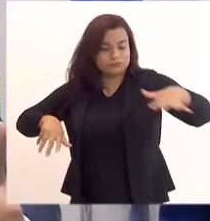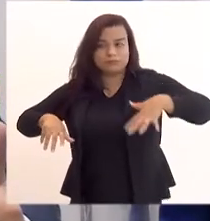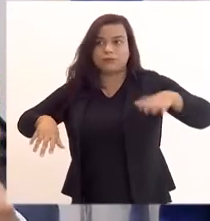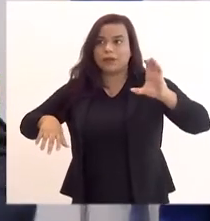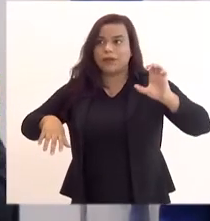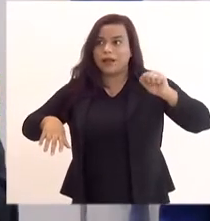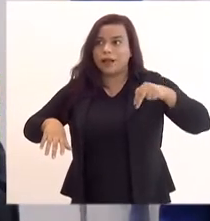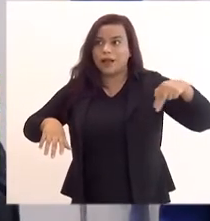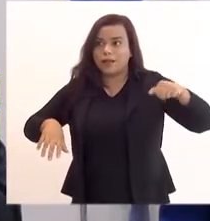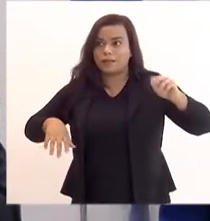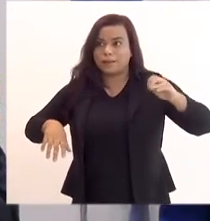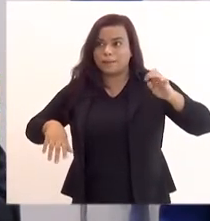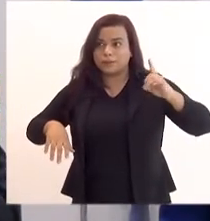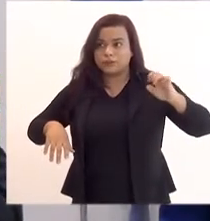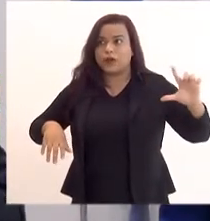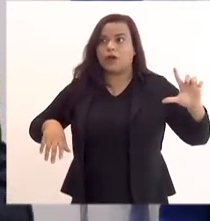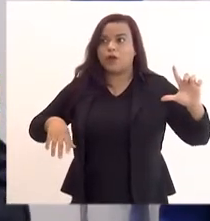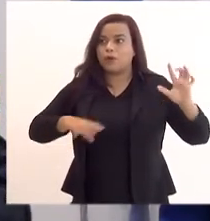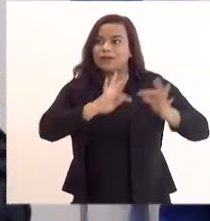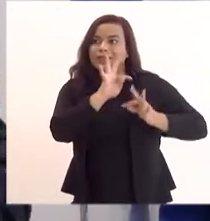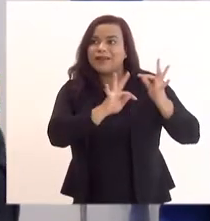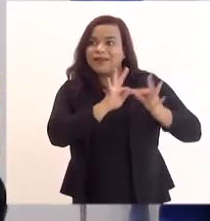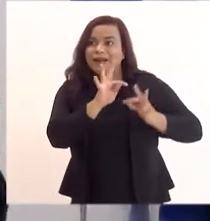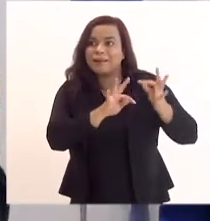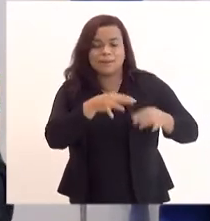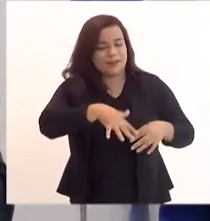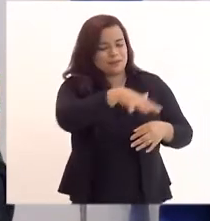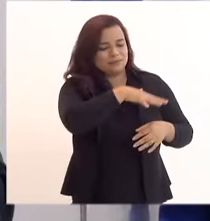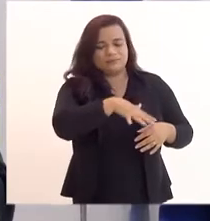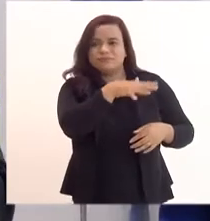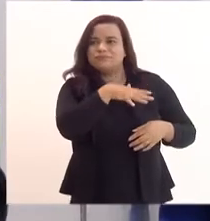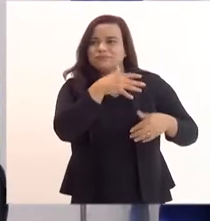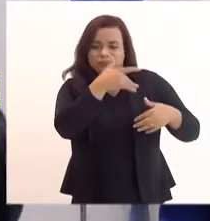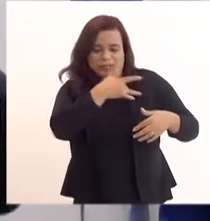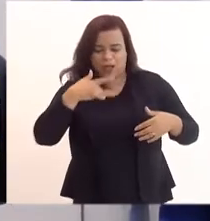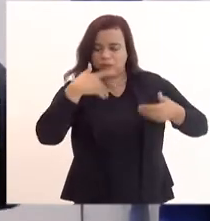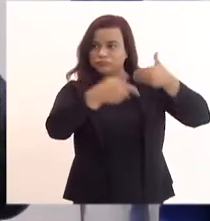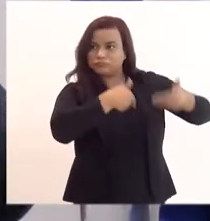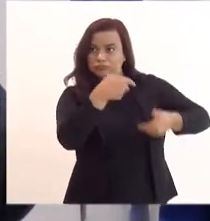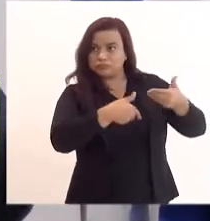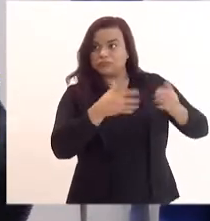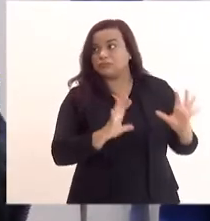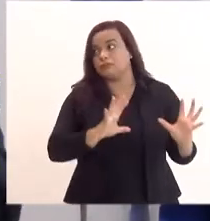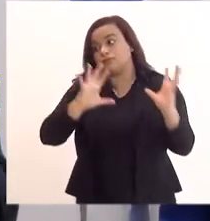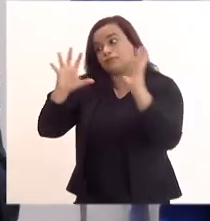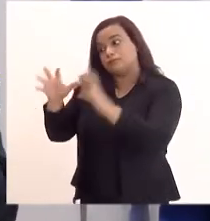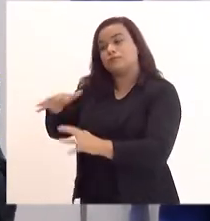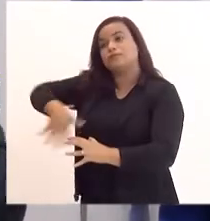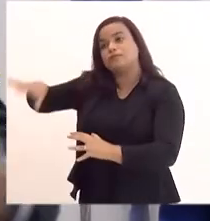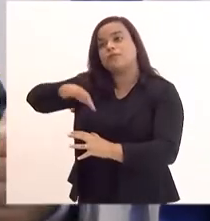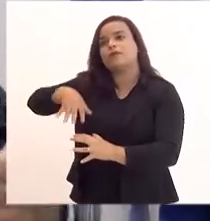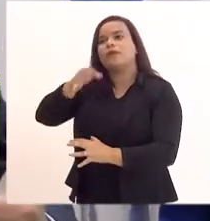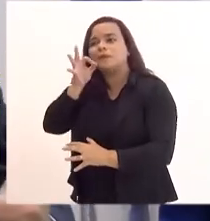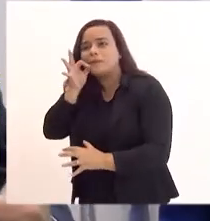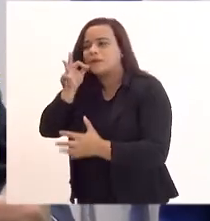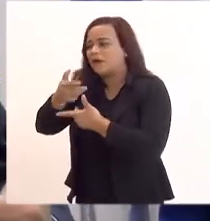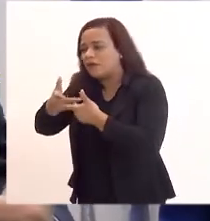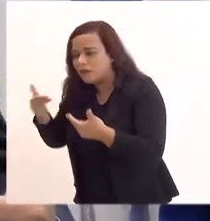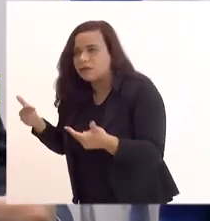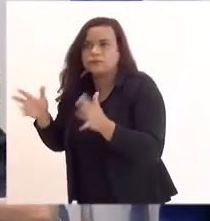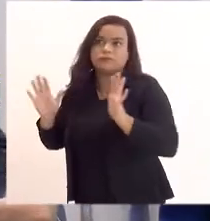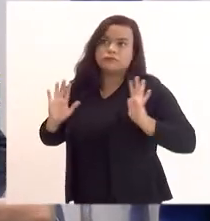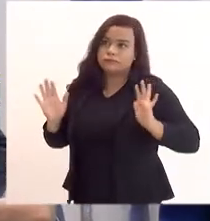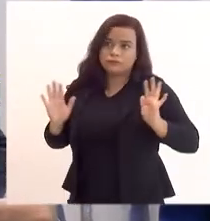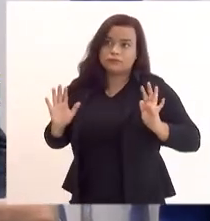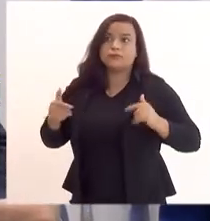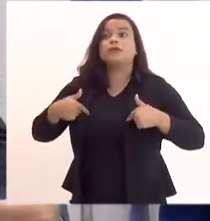o uso recreativo e a cannabis terapêutica. Então, eu preciso ter muita consciência, porque já fui muito criticado por defender